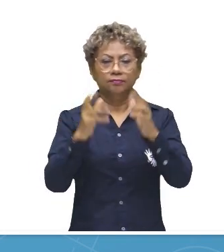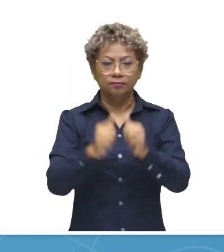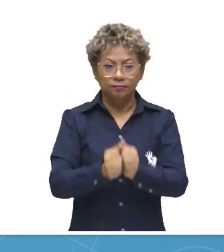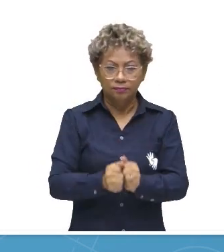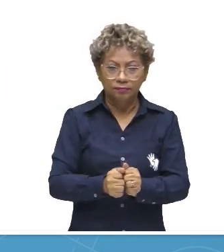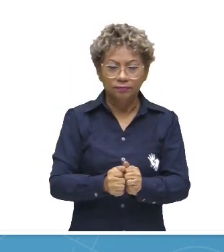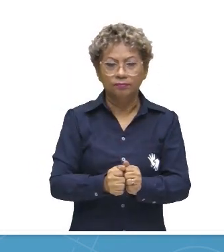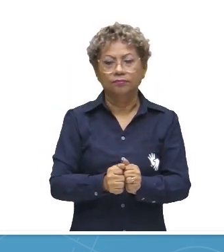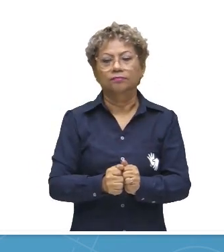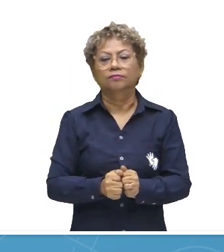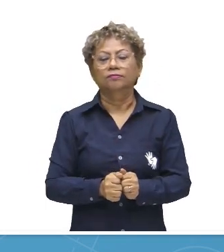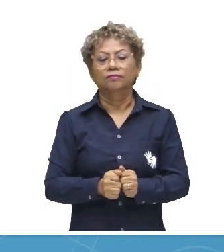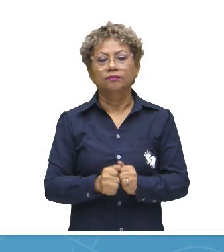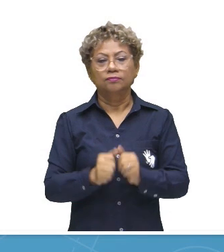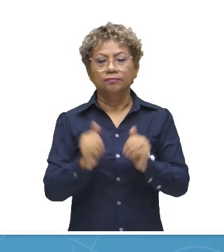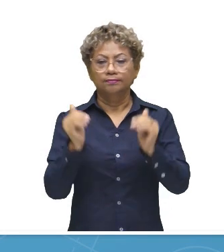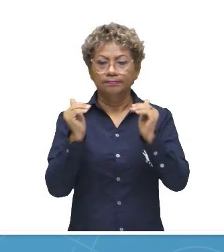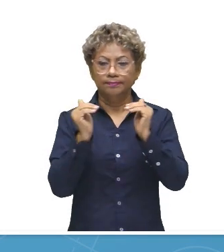ângulos